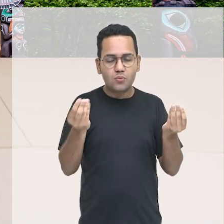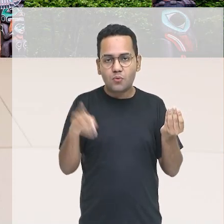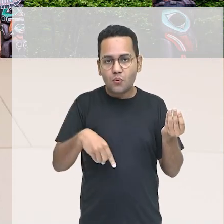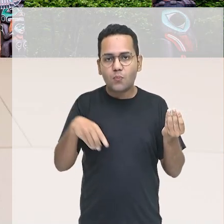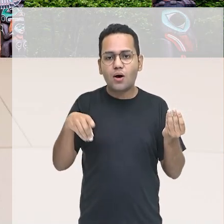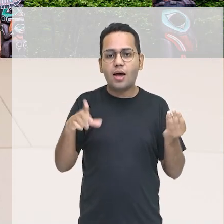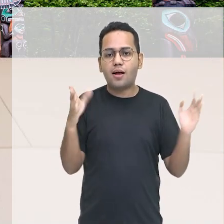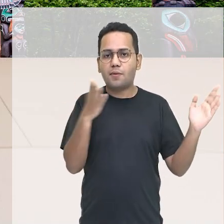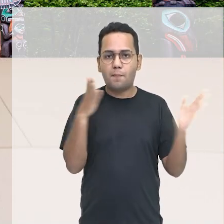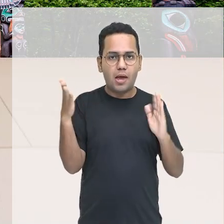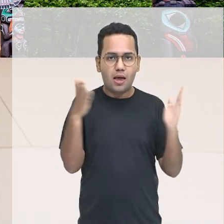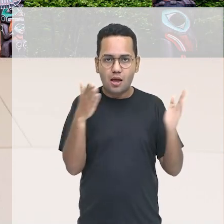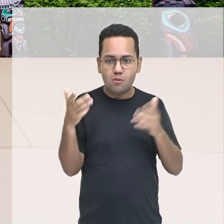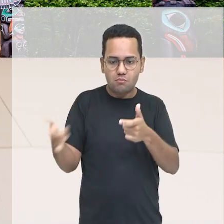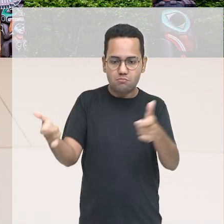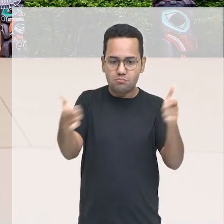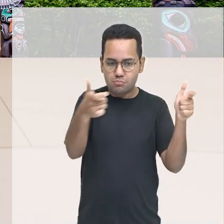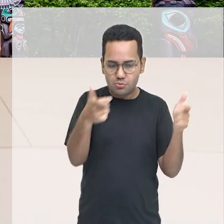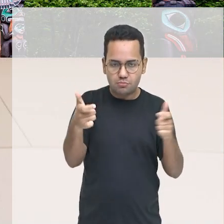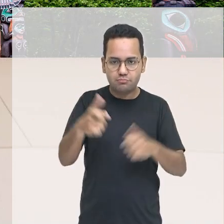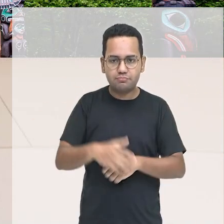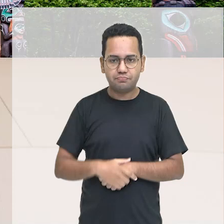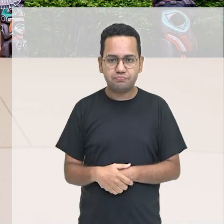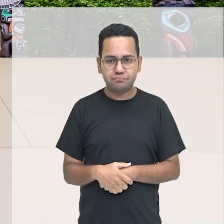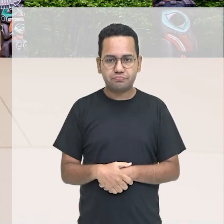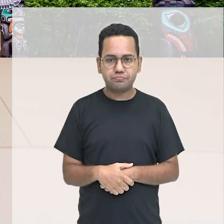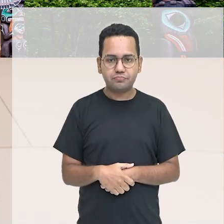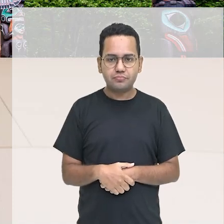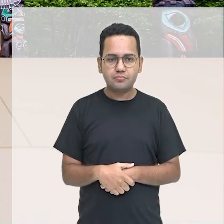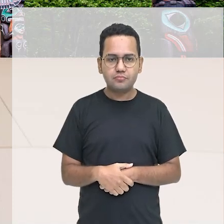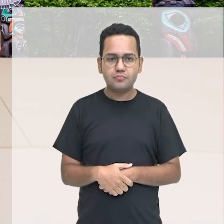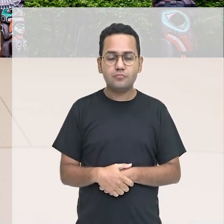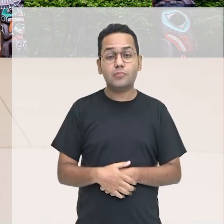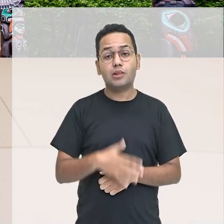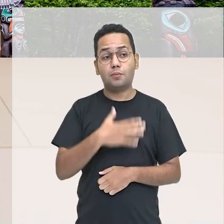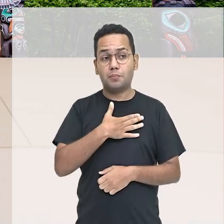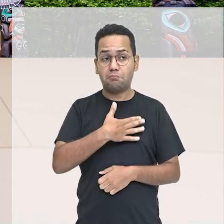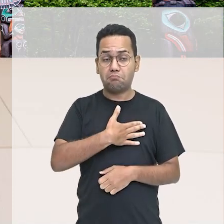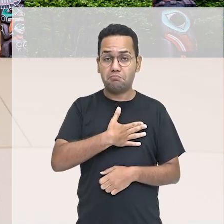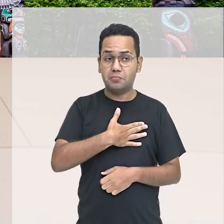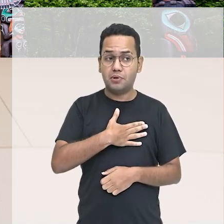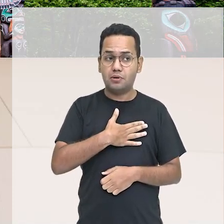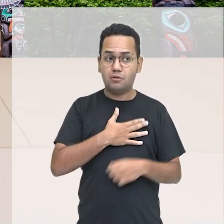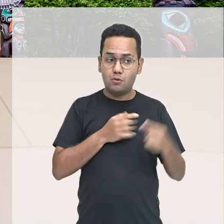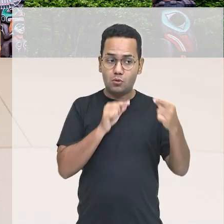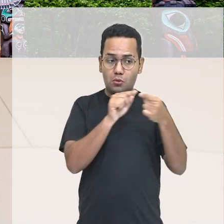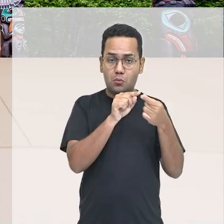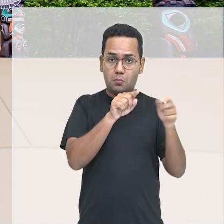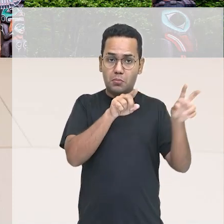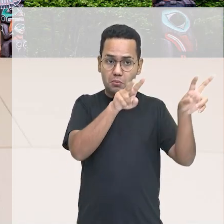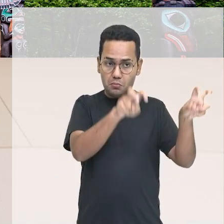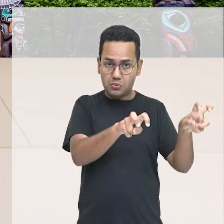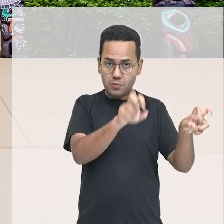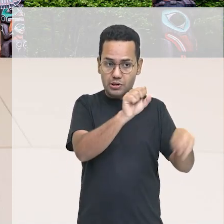em qualquer lugar do mundo. O que é sagrado para mim pode não ser sagrado para você. E o que